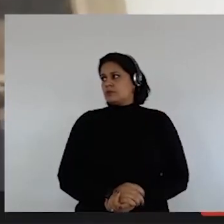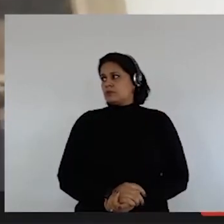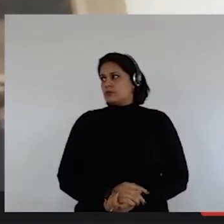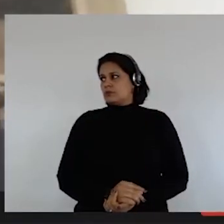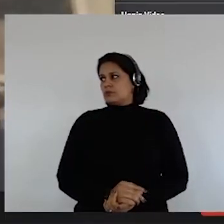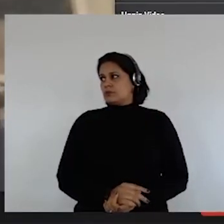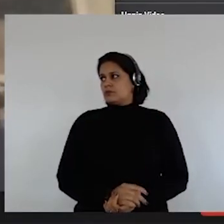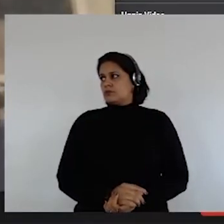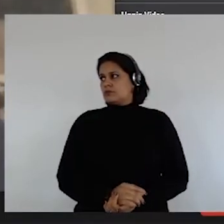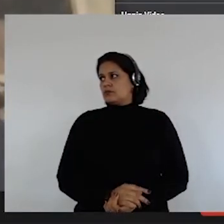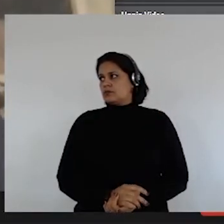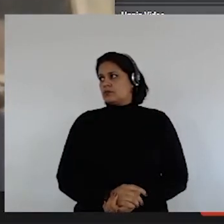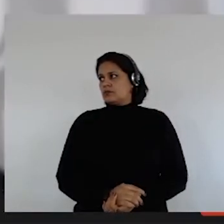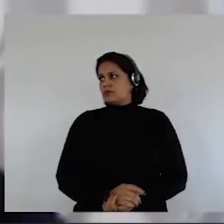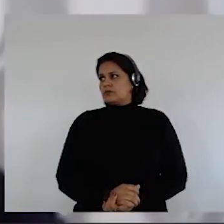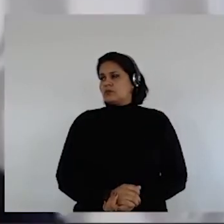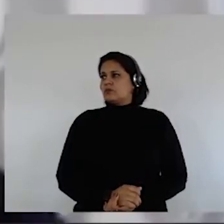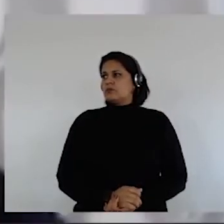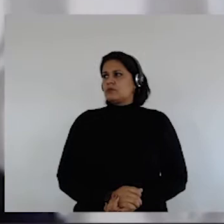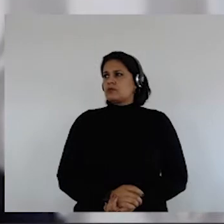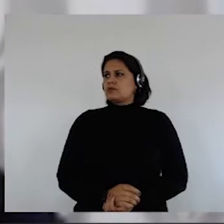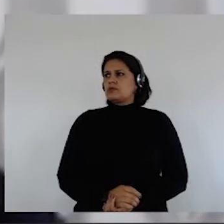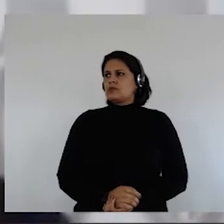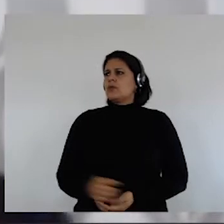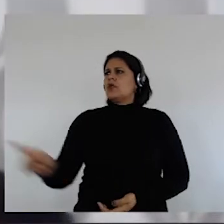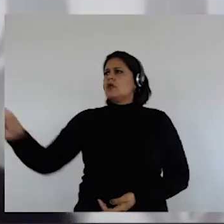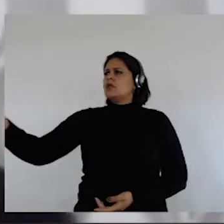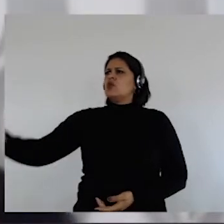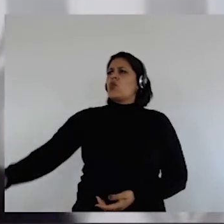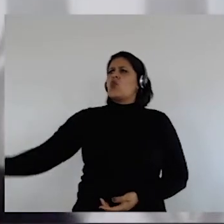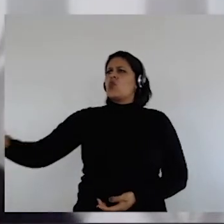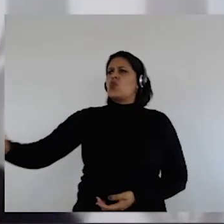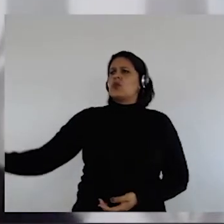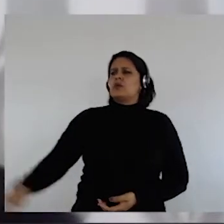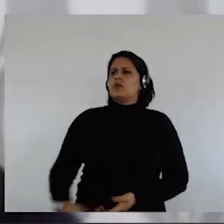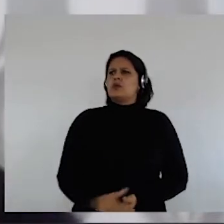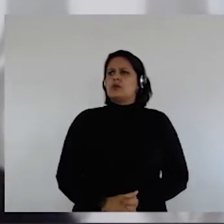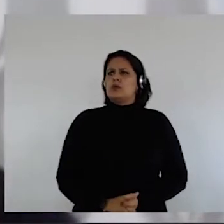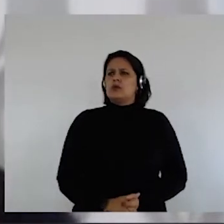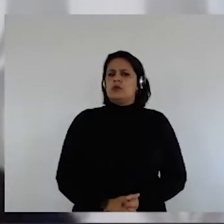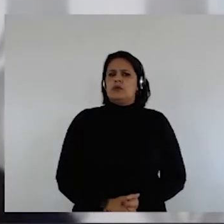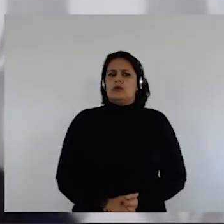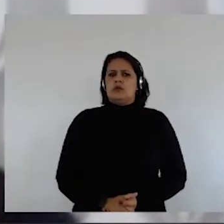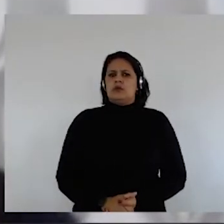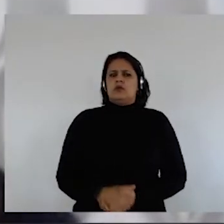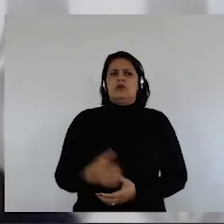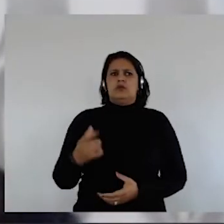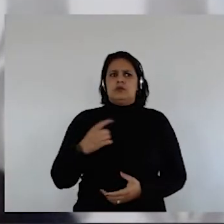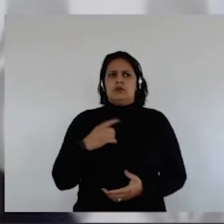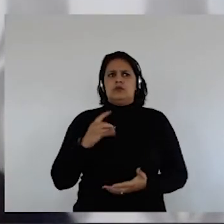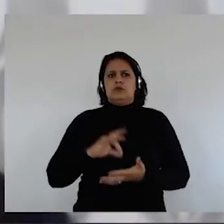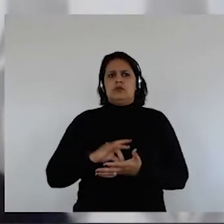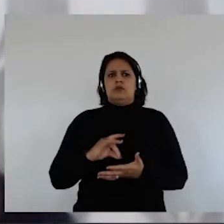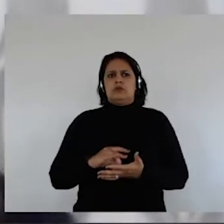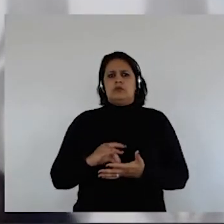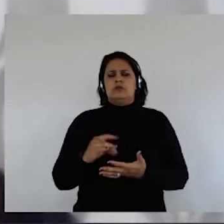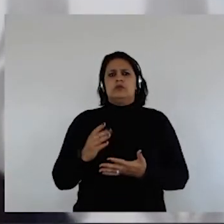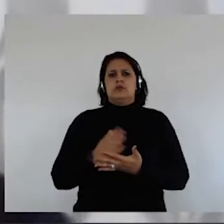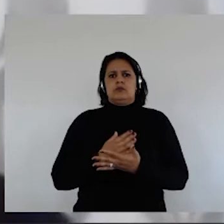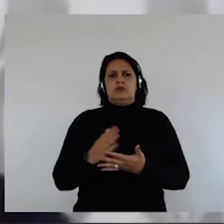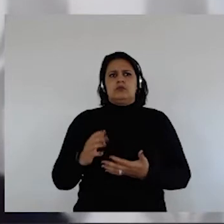São muitos reflexos, né, doutor Antônio, que a pandemia trouxe para a